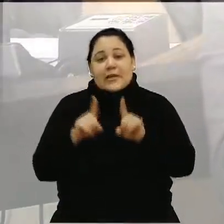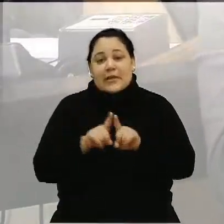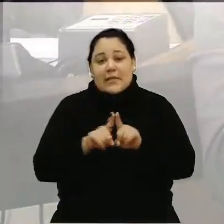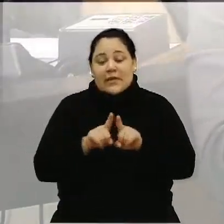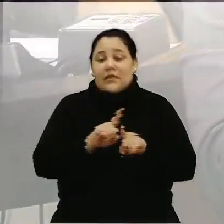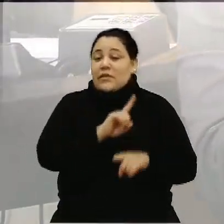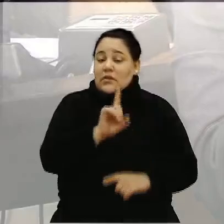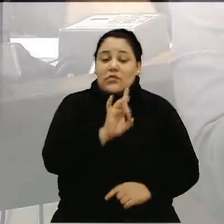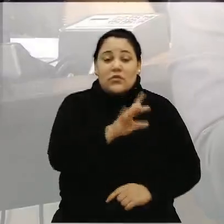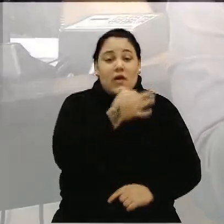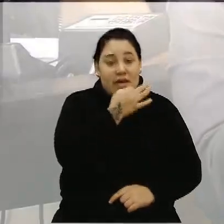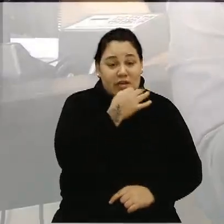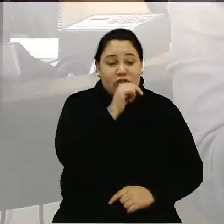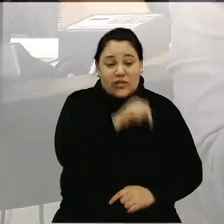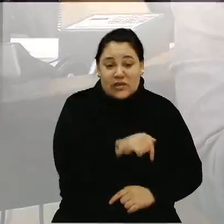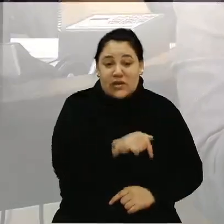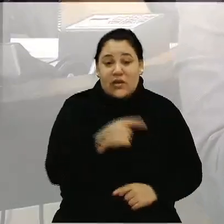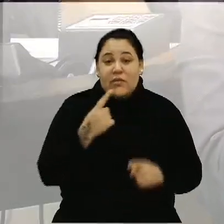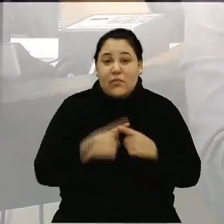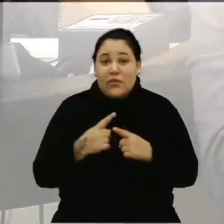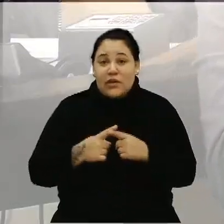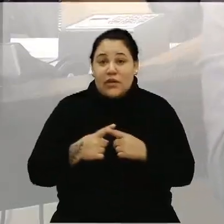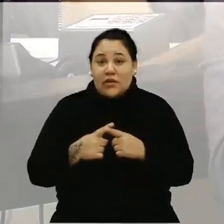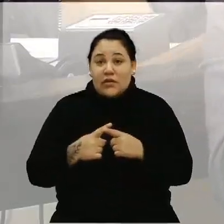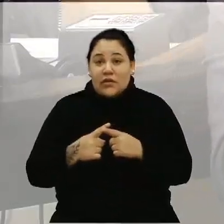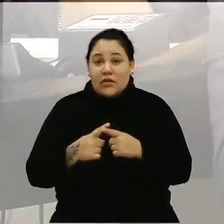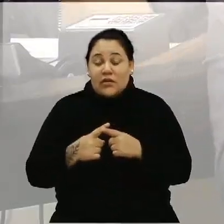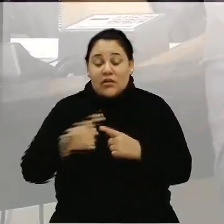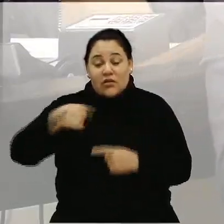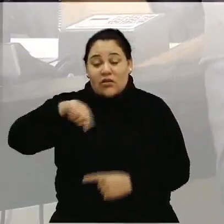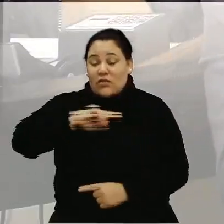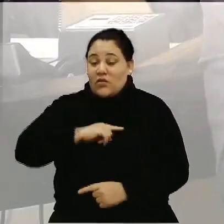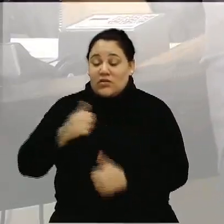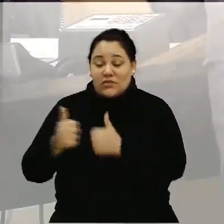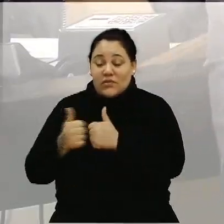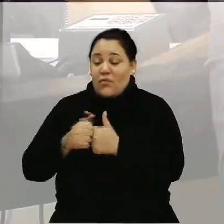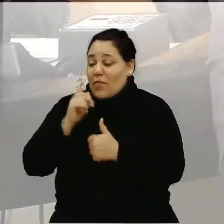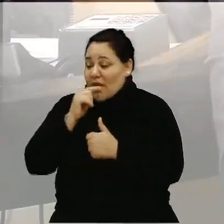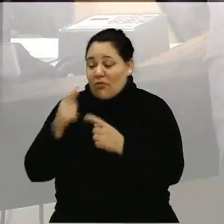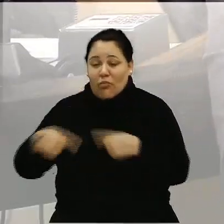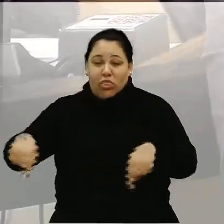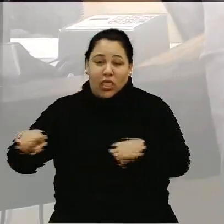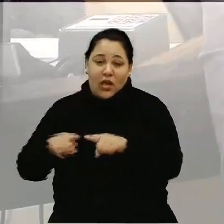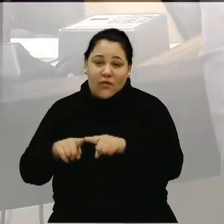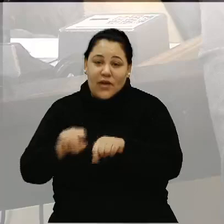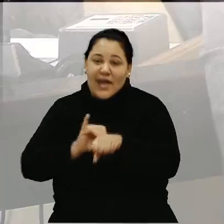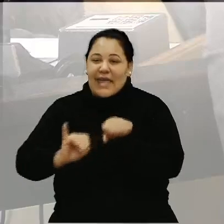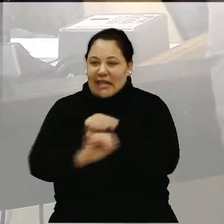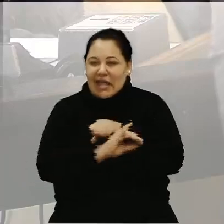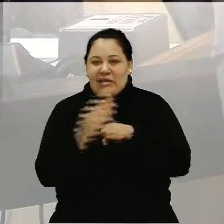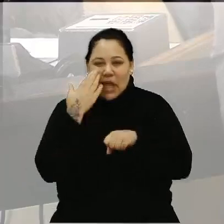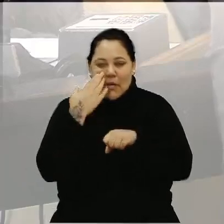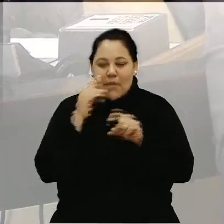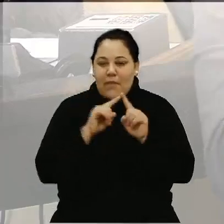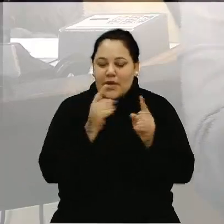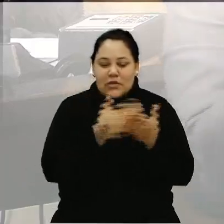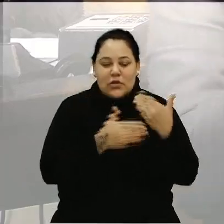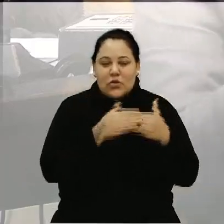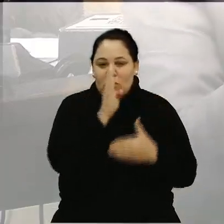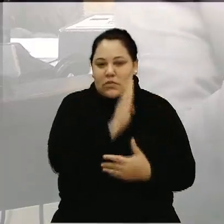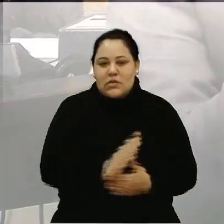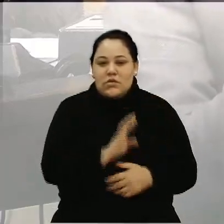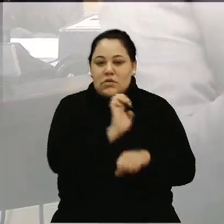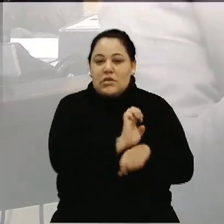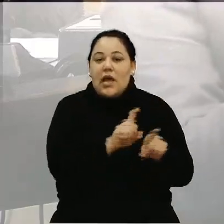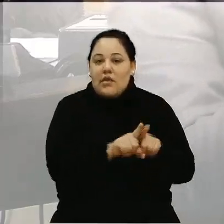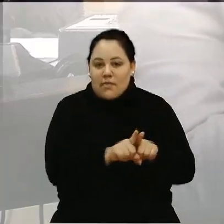Caxias do Sul apenas, porque não somos uma ilha, mas em todo o Brasil, em muitos estados, quando nós não